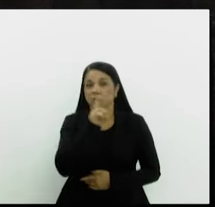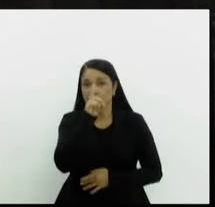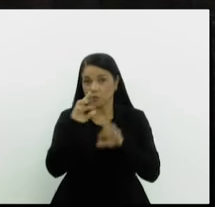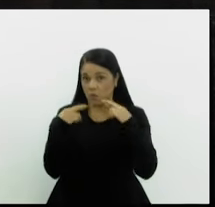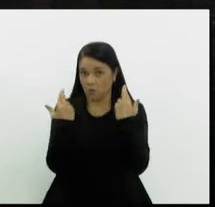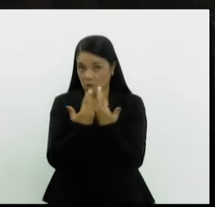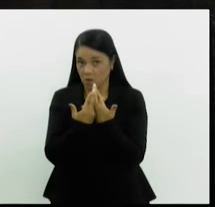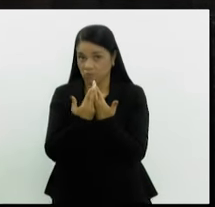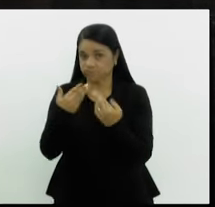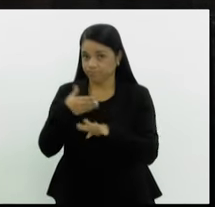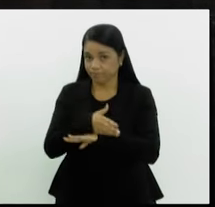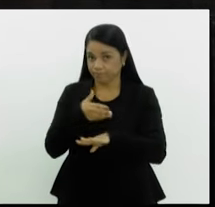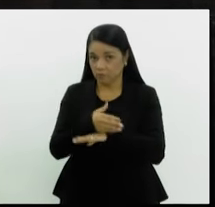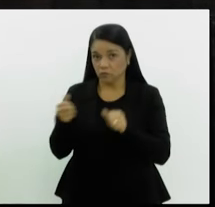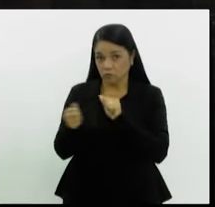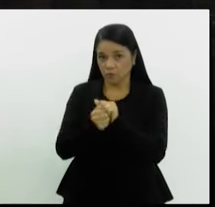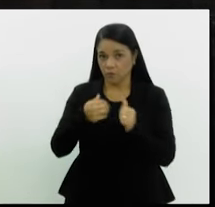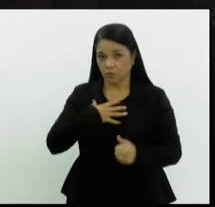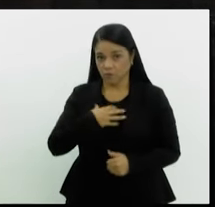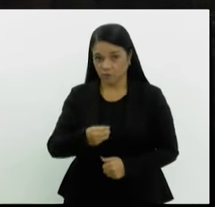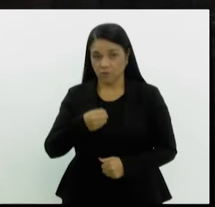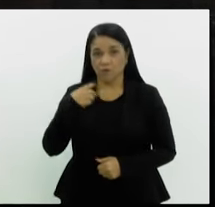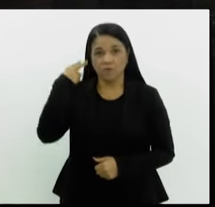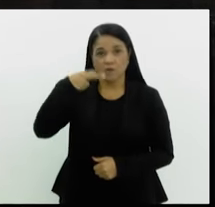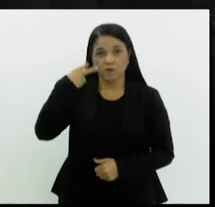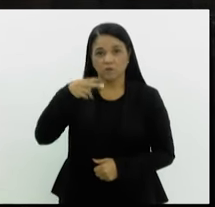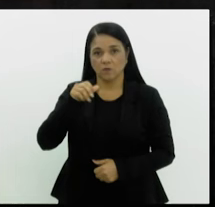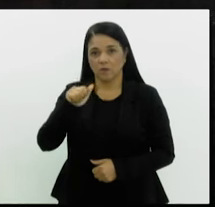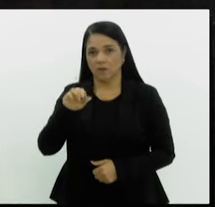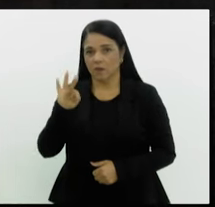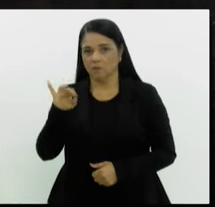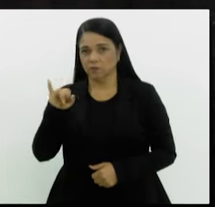com o meu filho, o vereador Átila Nunes,